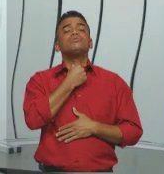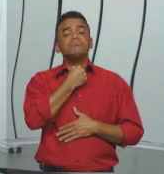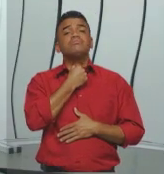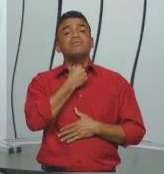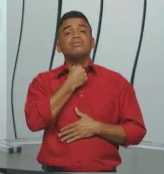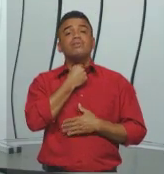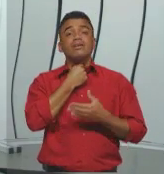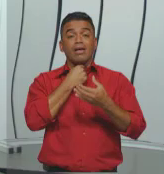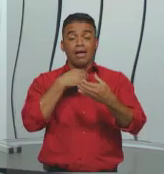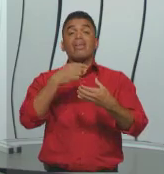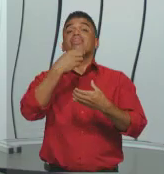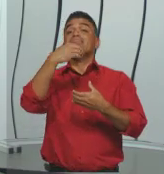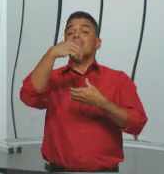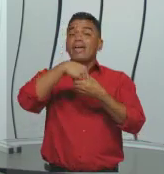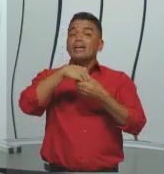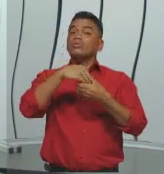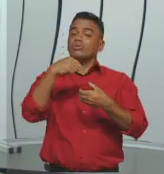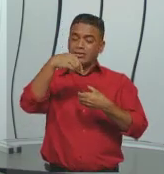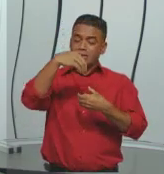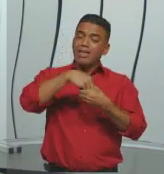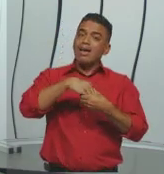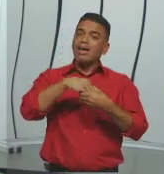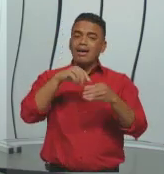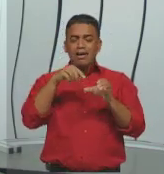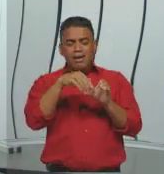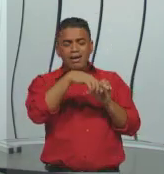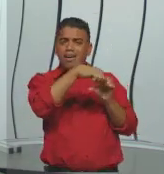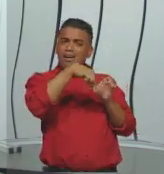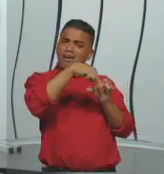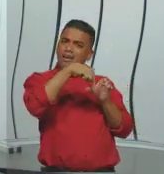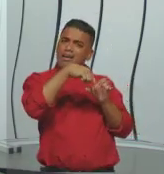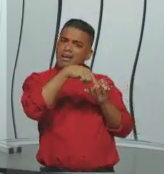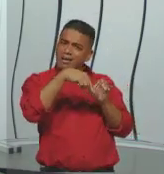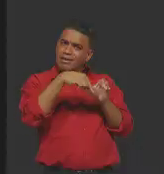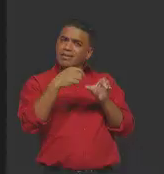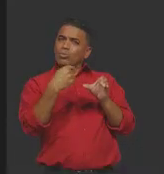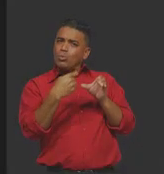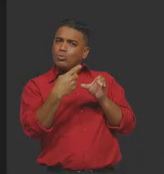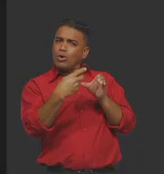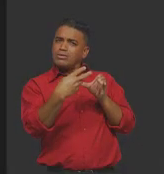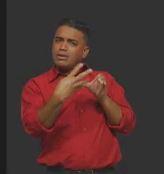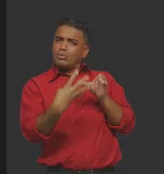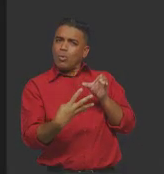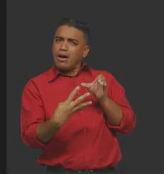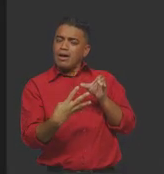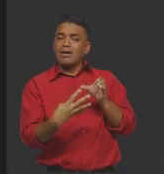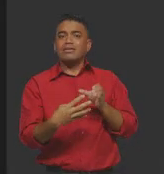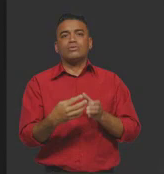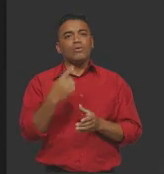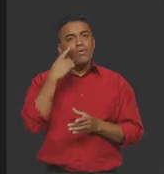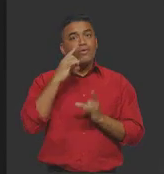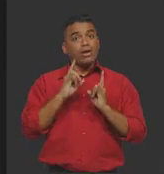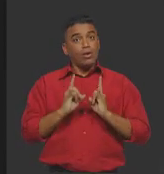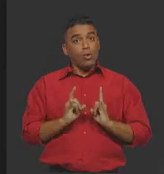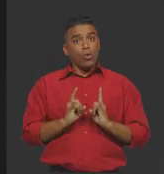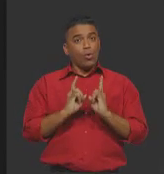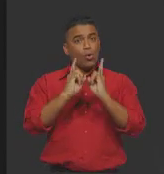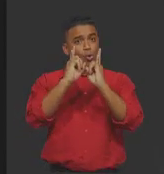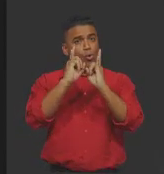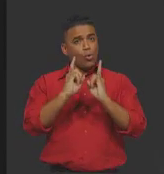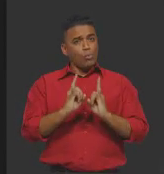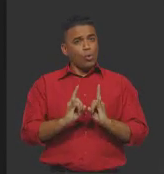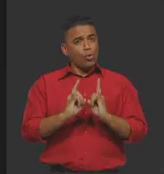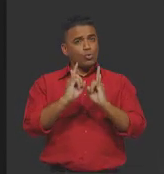tireoide e nas costas dessa glândula você tem as paratireoides. Vamos ver os hormônios, o hormônio